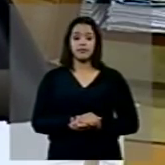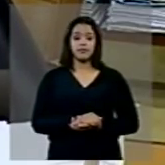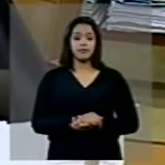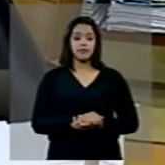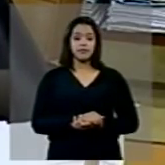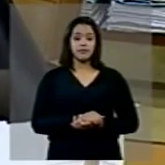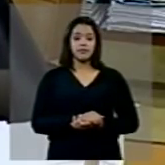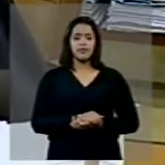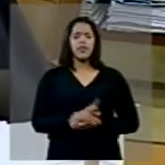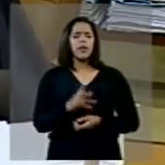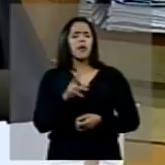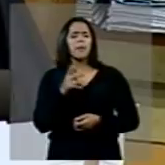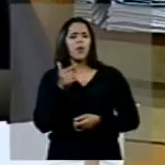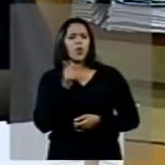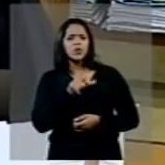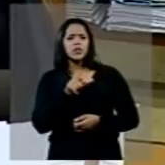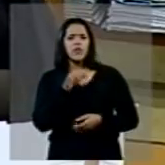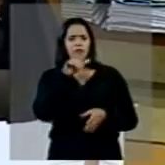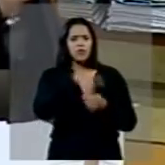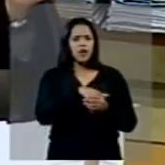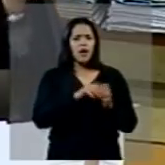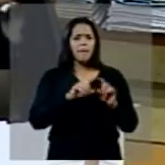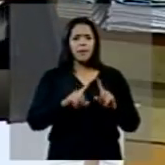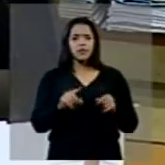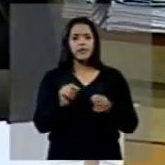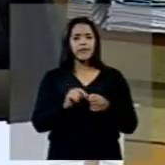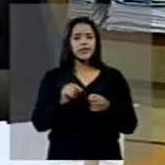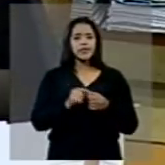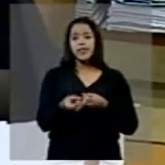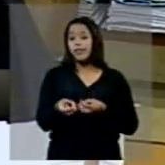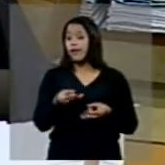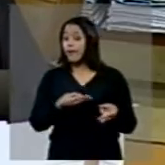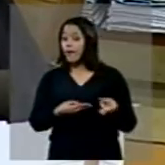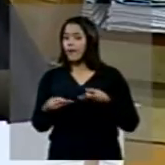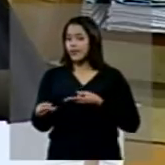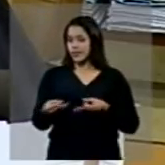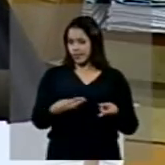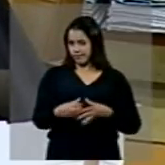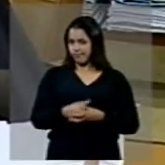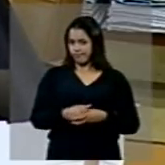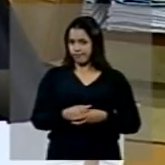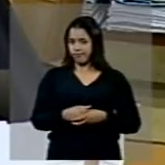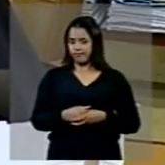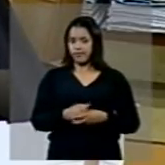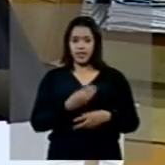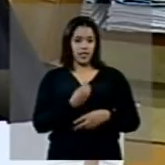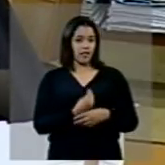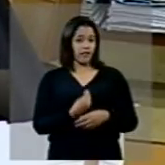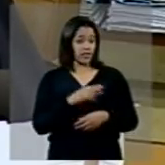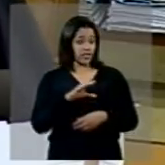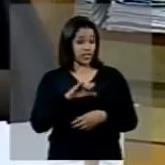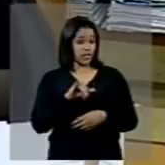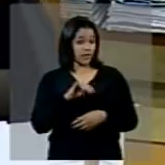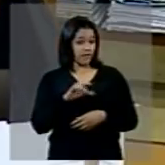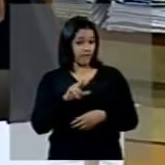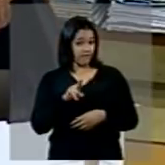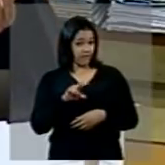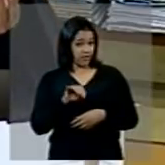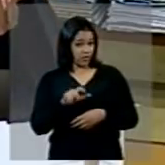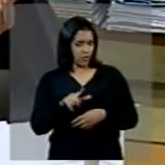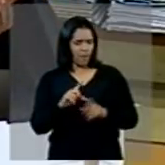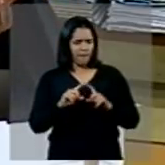para votar, mas para fazer negócios na vida civil, a multiplicação de sua pessoa. Mas veja